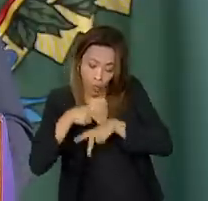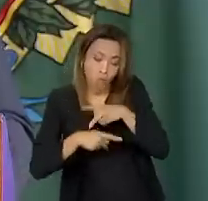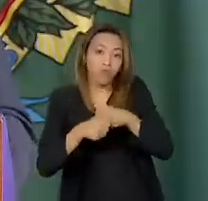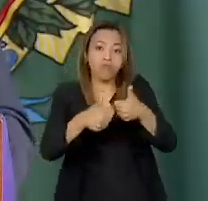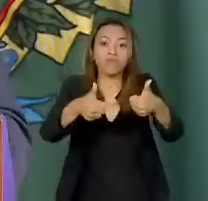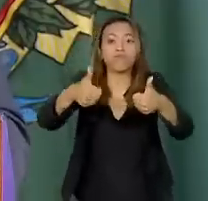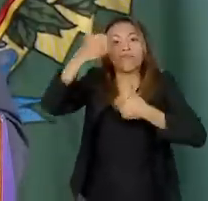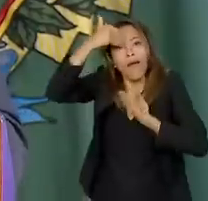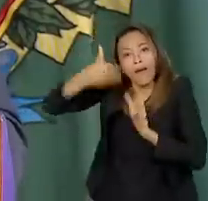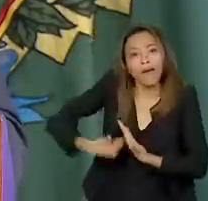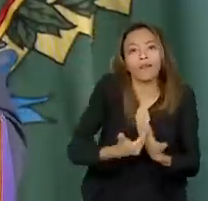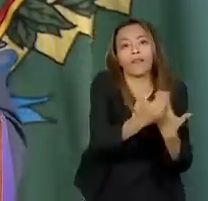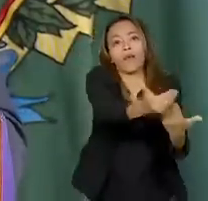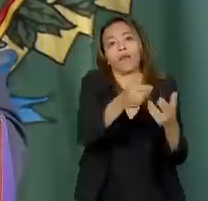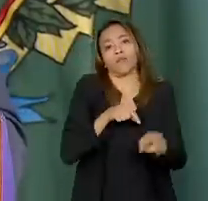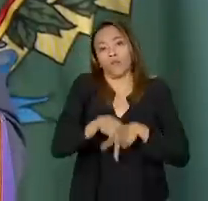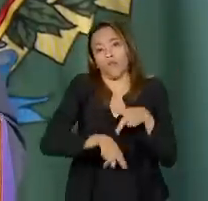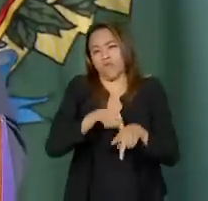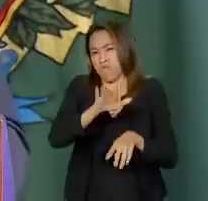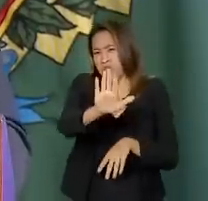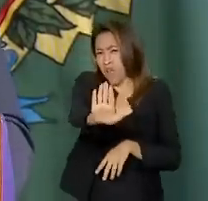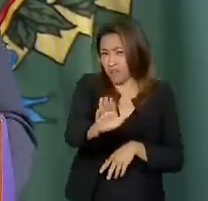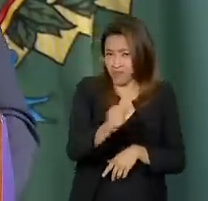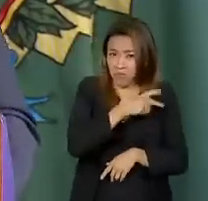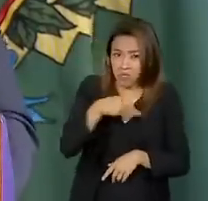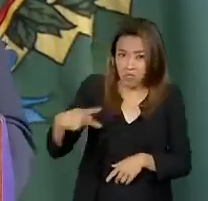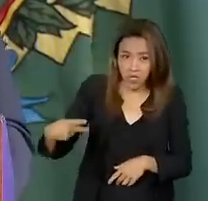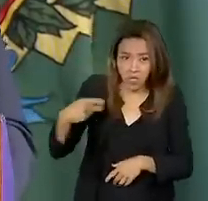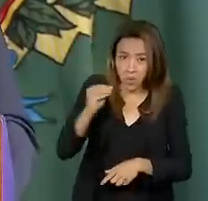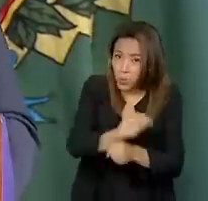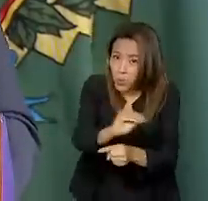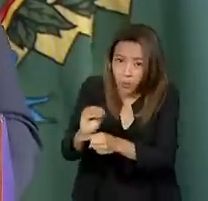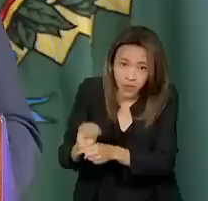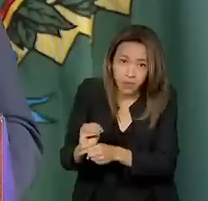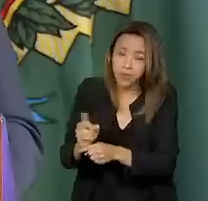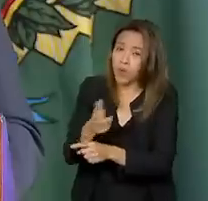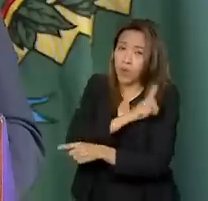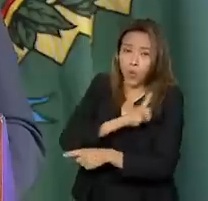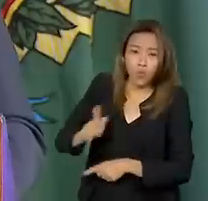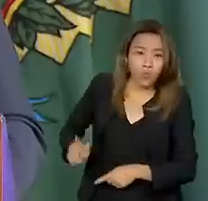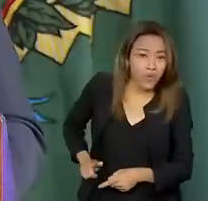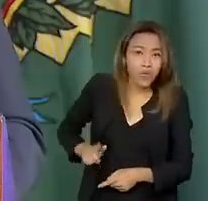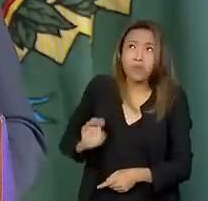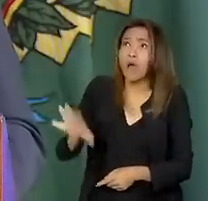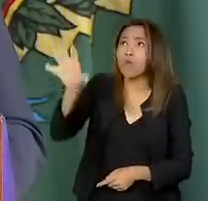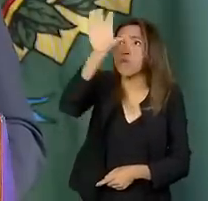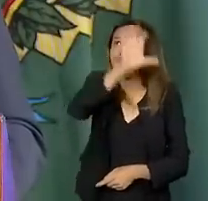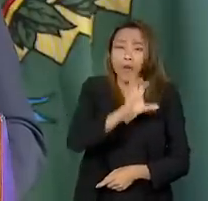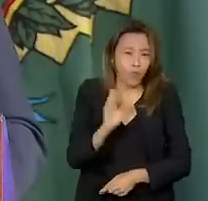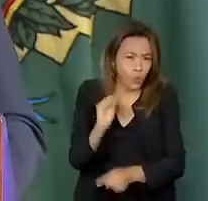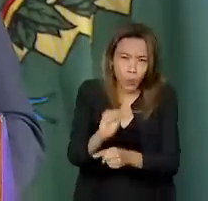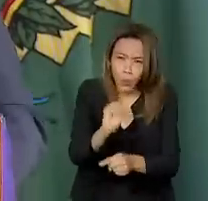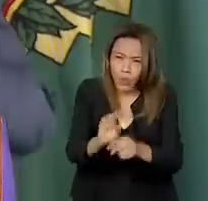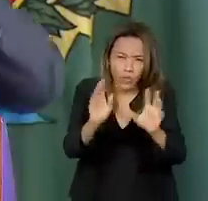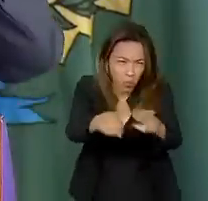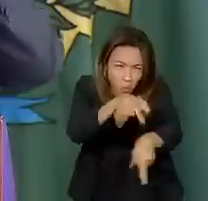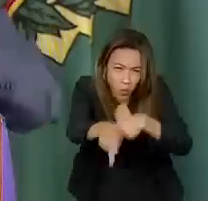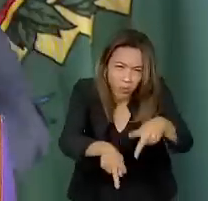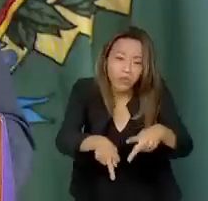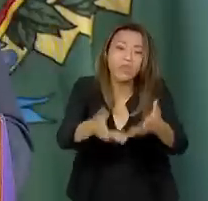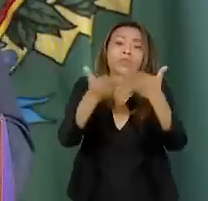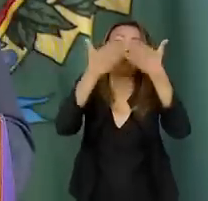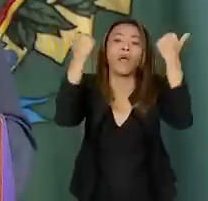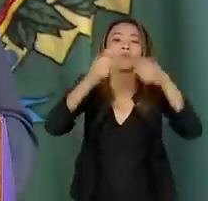vida. Mas se o presidente não cuidar, o governador não cuidar, o prefeito não cuidar, esqueçam que ele só